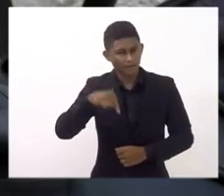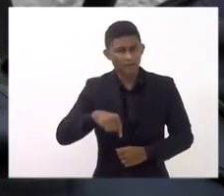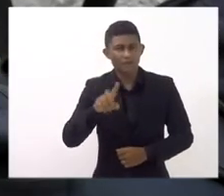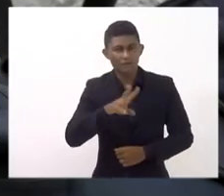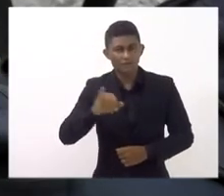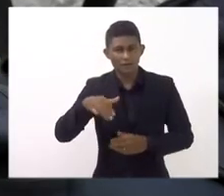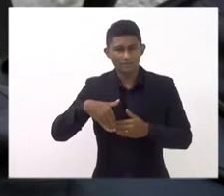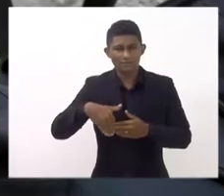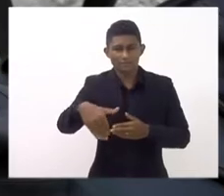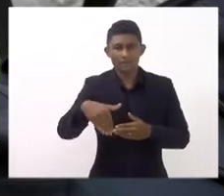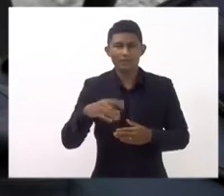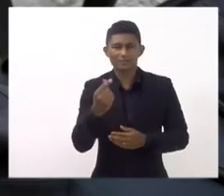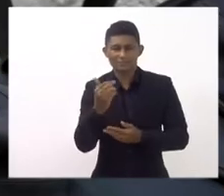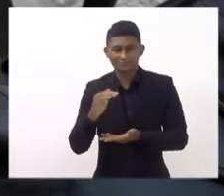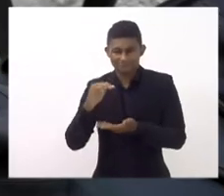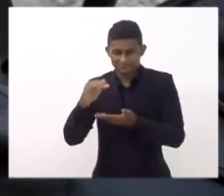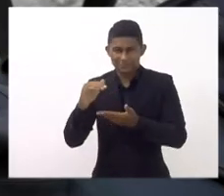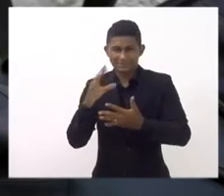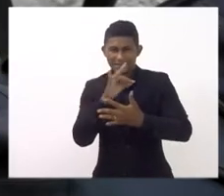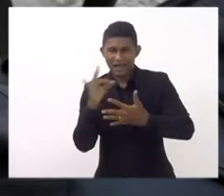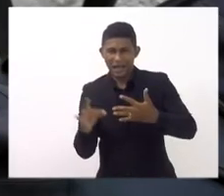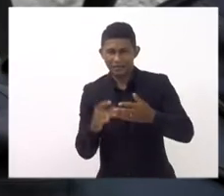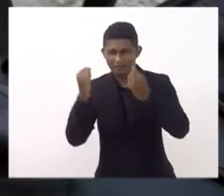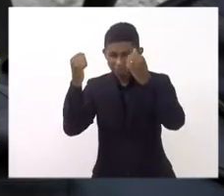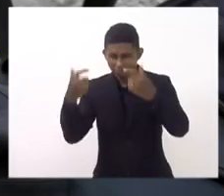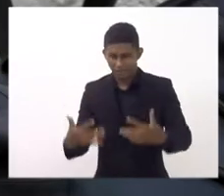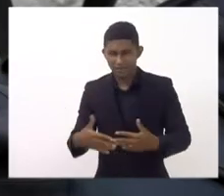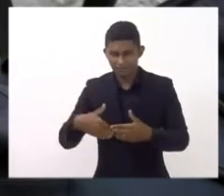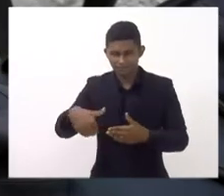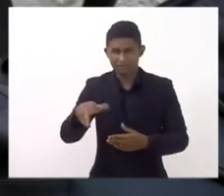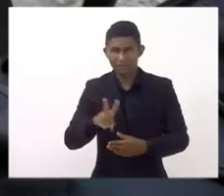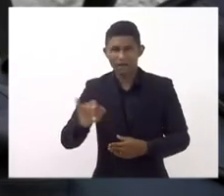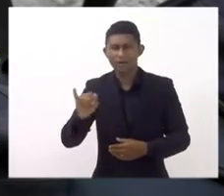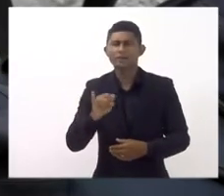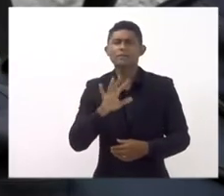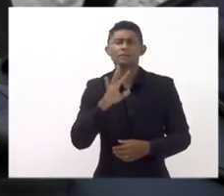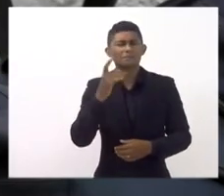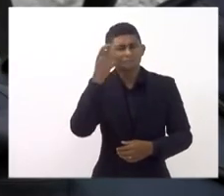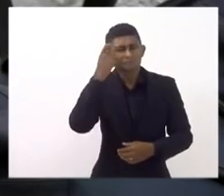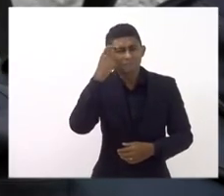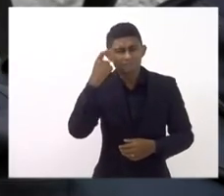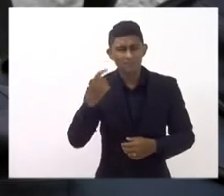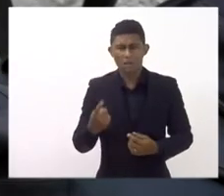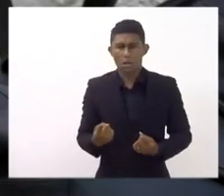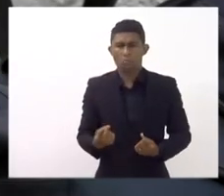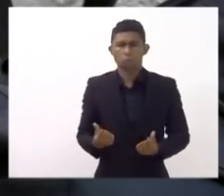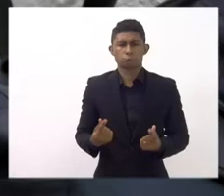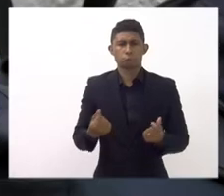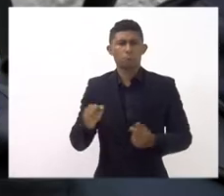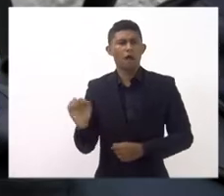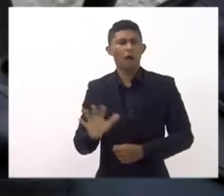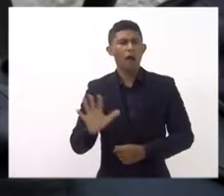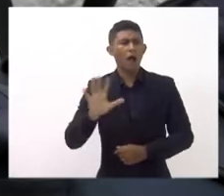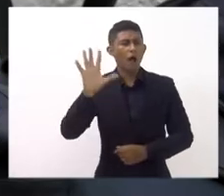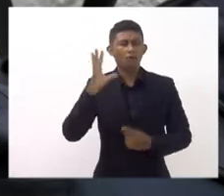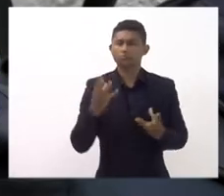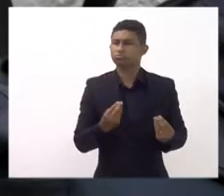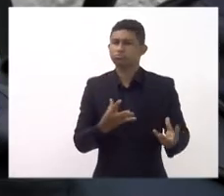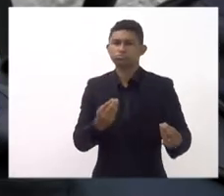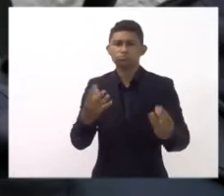orçamentários, que isso não represente tanto. Que, em termos orçamentários, que